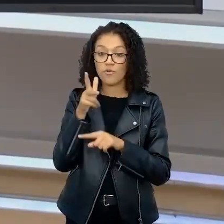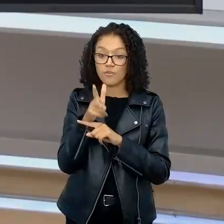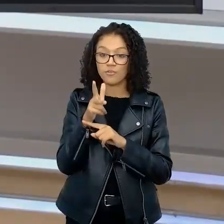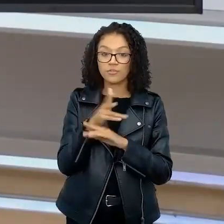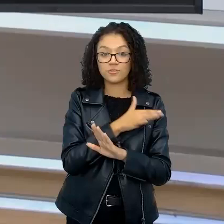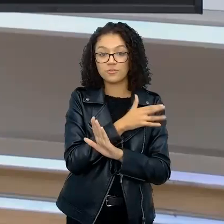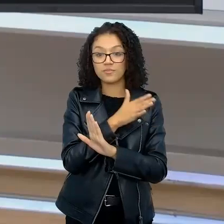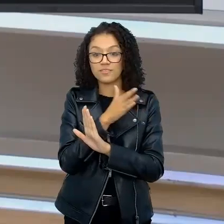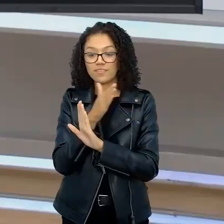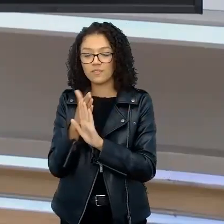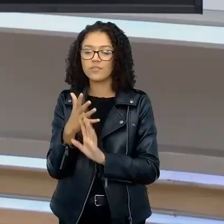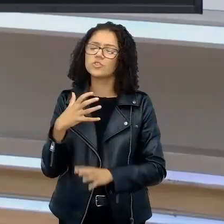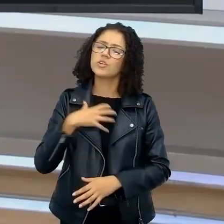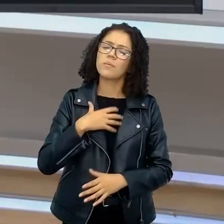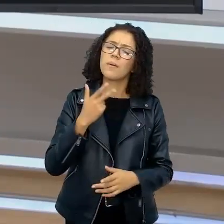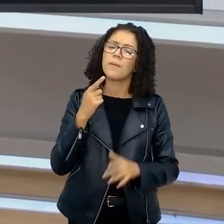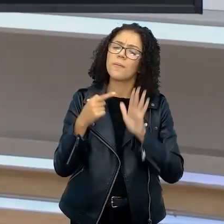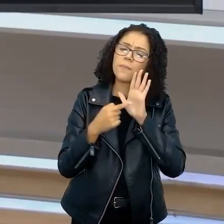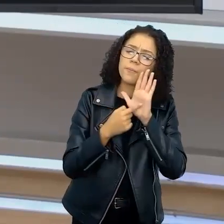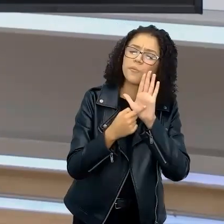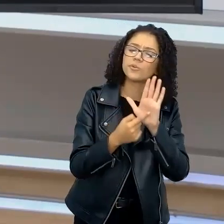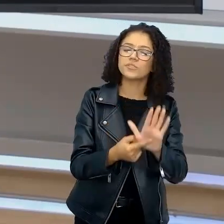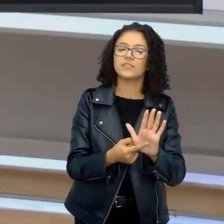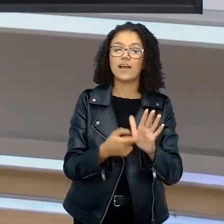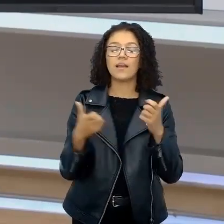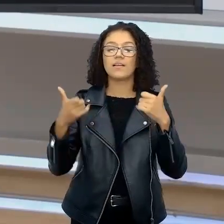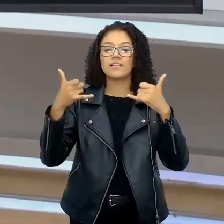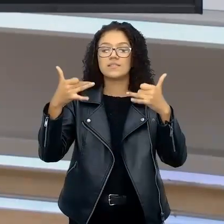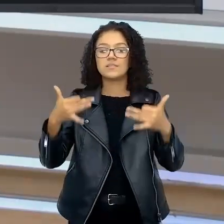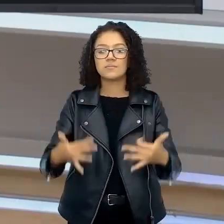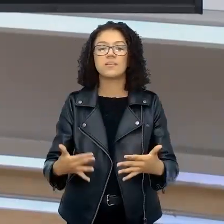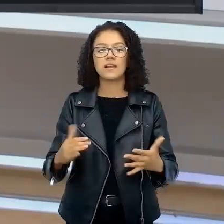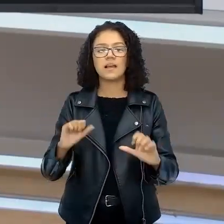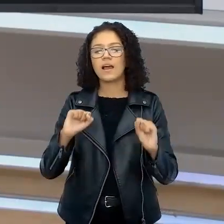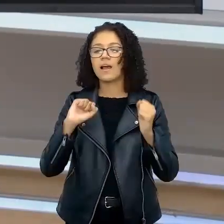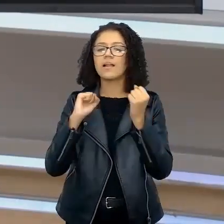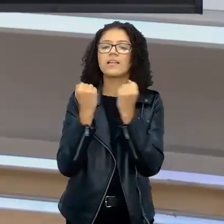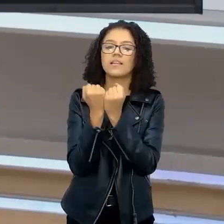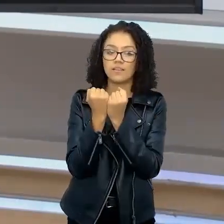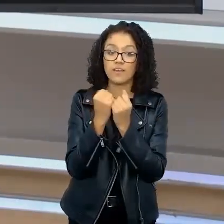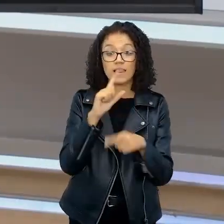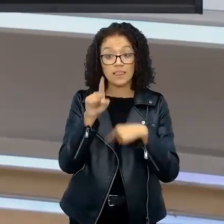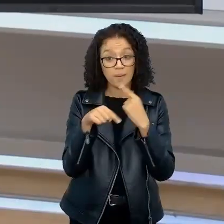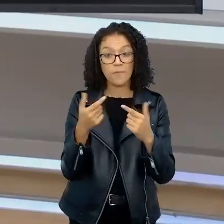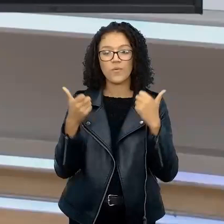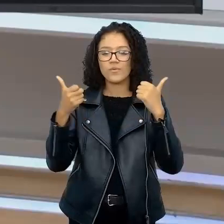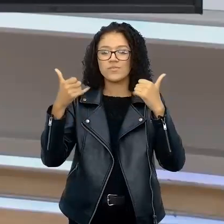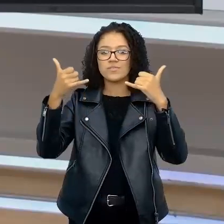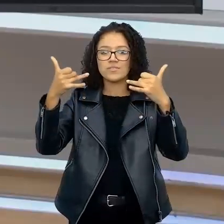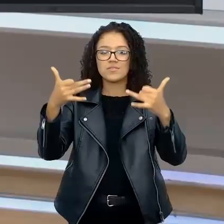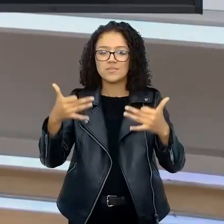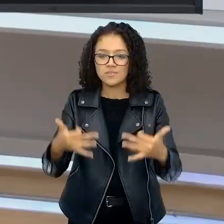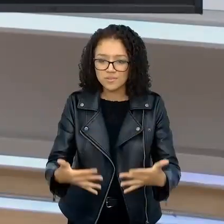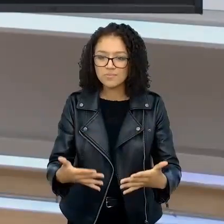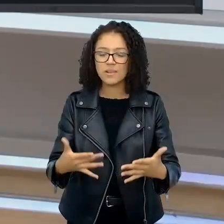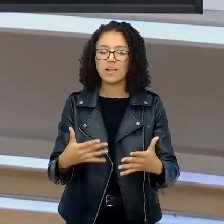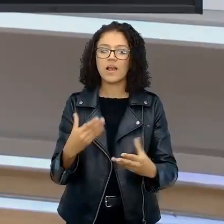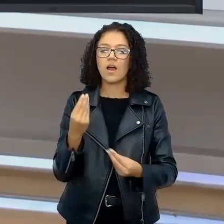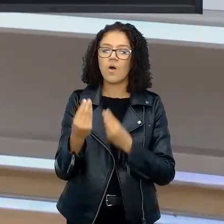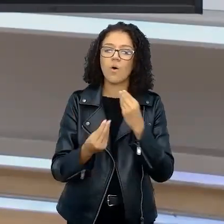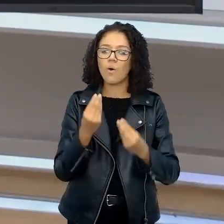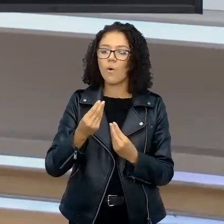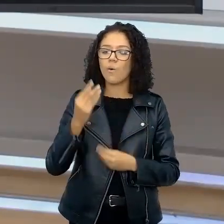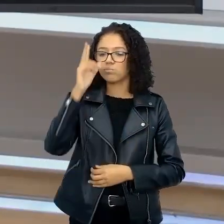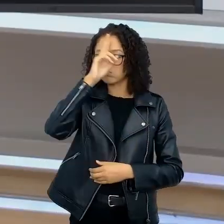bastante didático, para explicar o que é essa rede de proteção, e depois eu vou apresentar para vocês a rede de proteção nos casos de